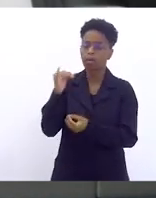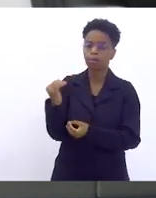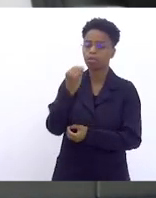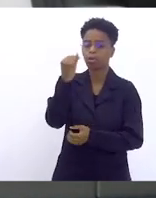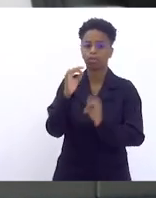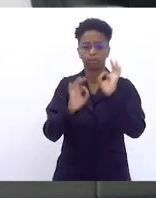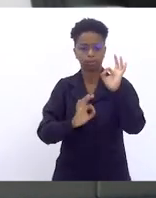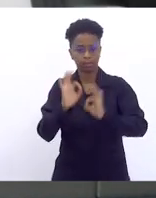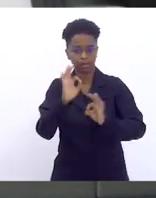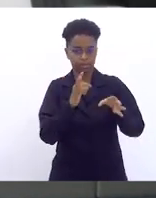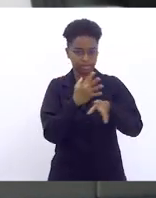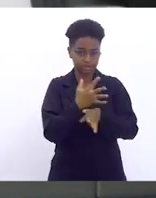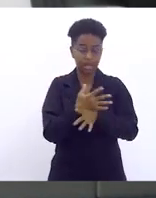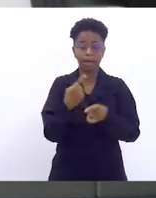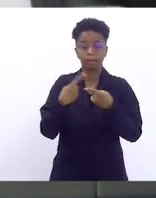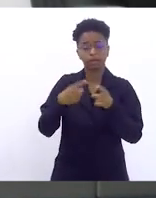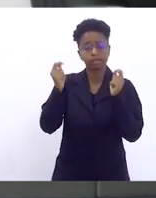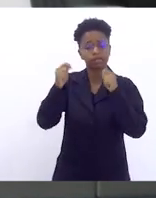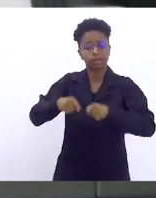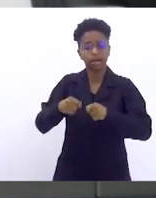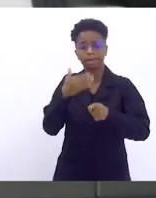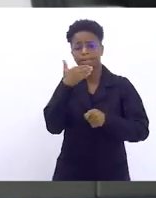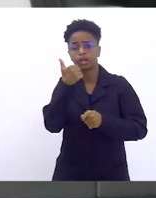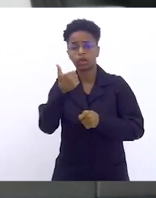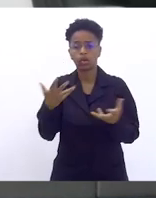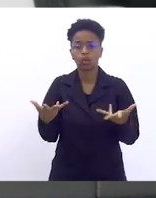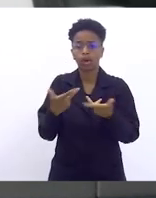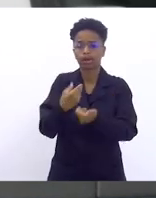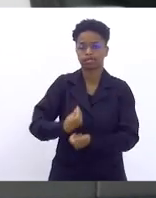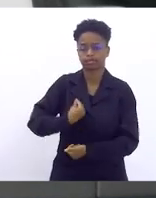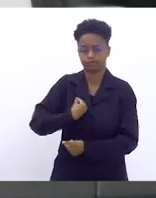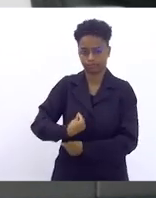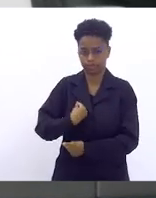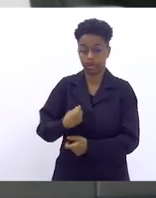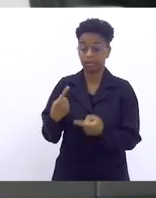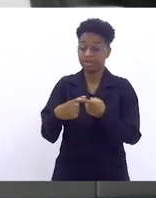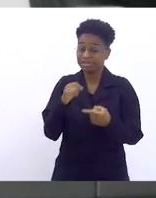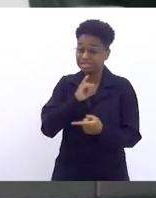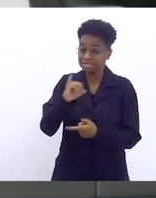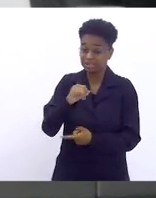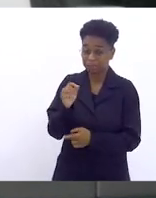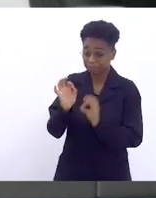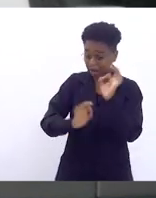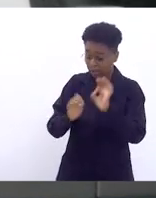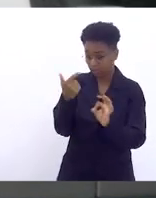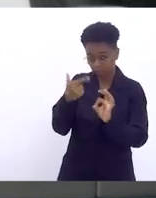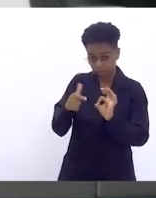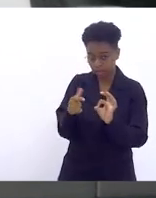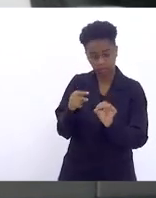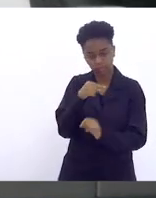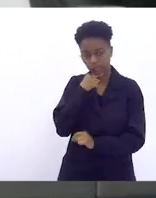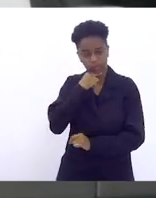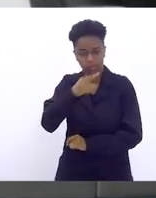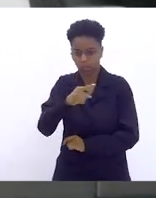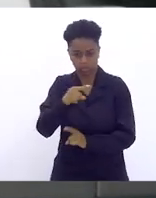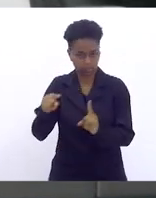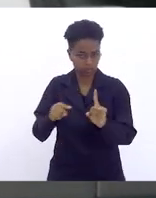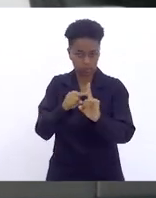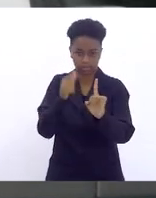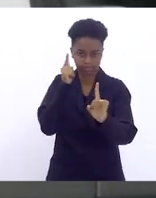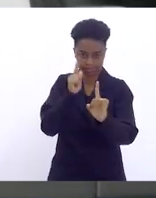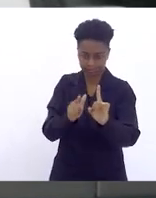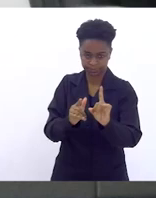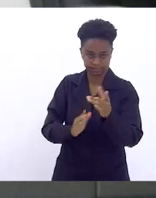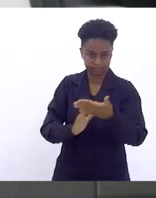possa criar as condições para melhoria da qualidade de vida sem planejamento nós não conseguimos atingir isso então o planejamento